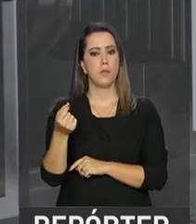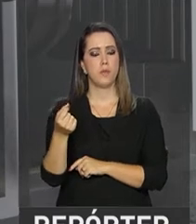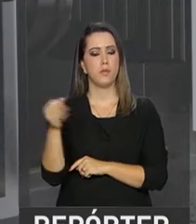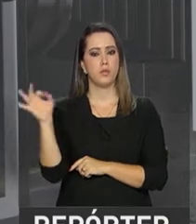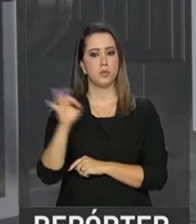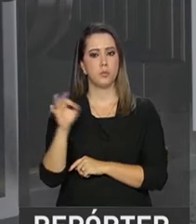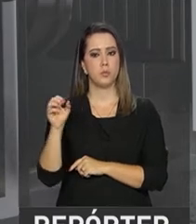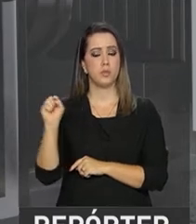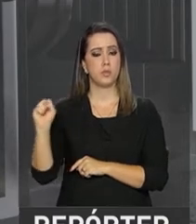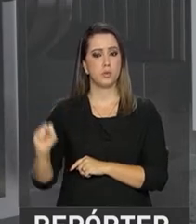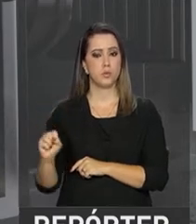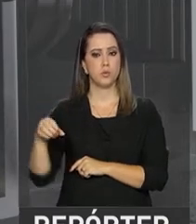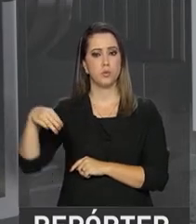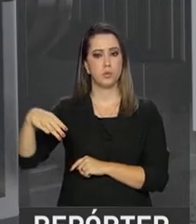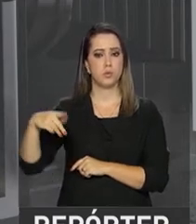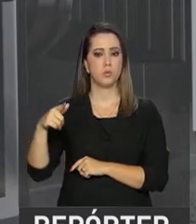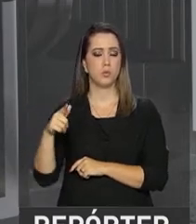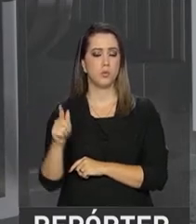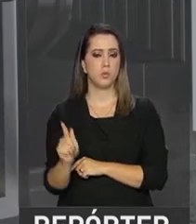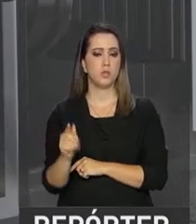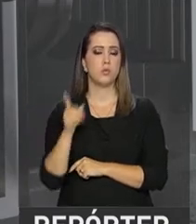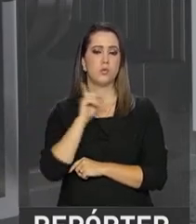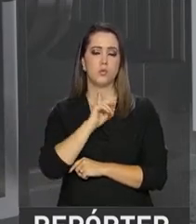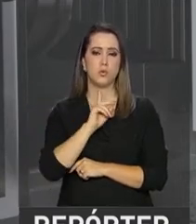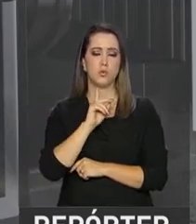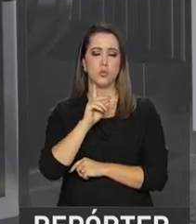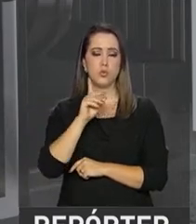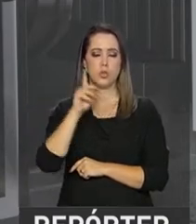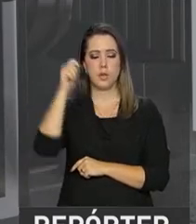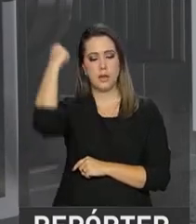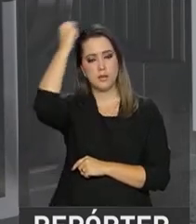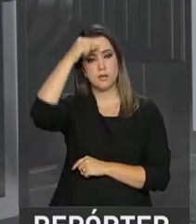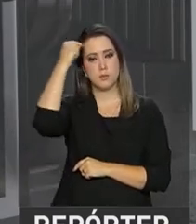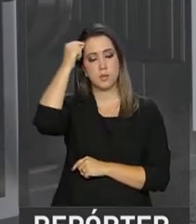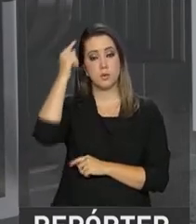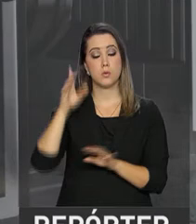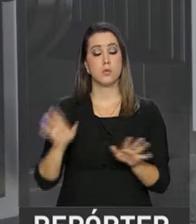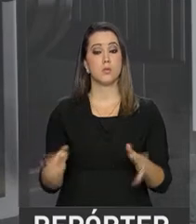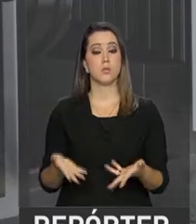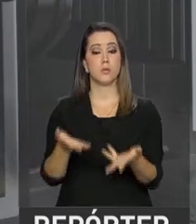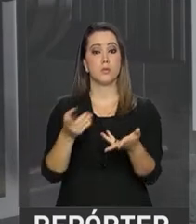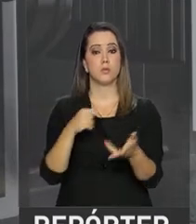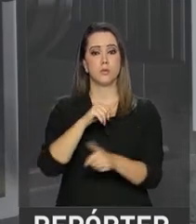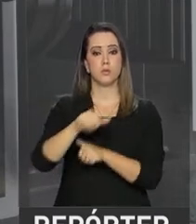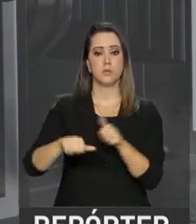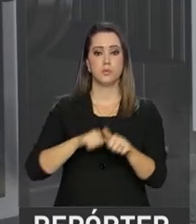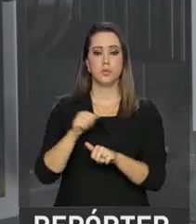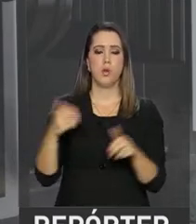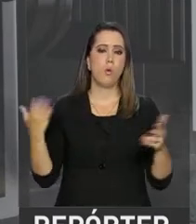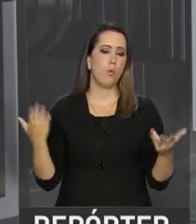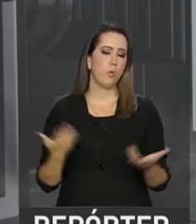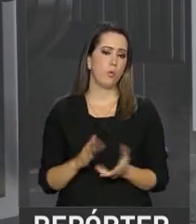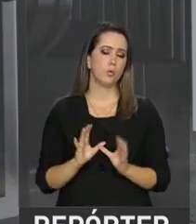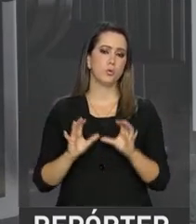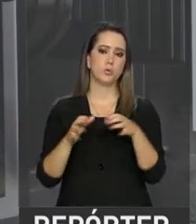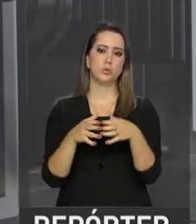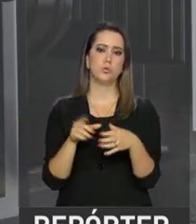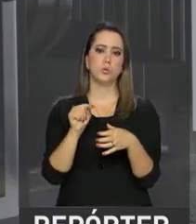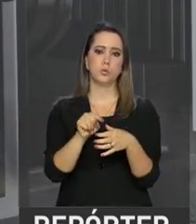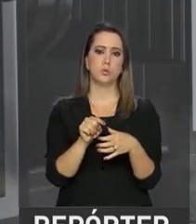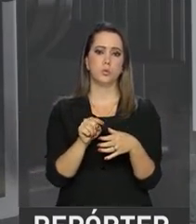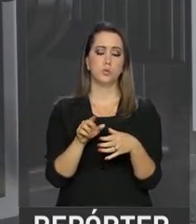sul e para os estados de minas gerais e espírito santo esse incentivo deve ajudar a mudar o cenário da produção audiovisual do